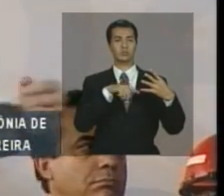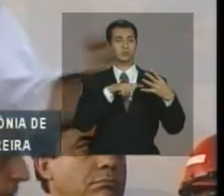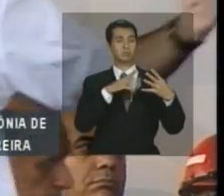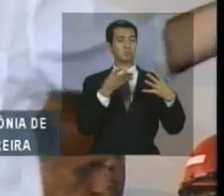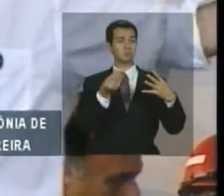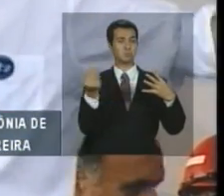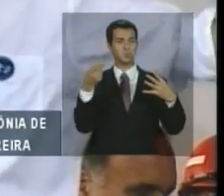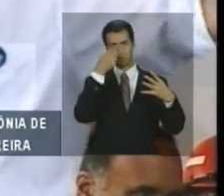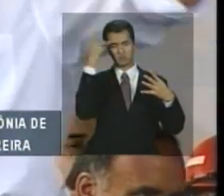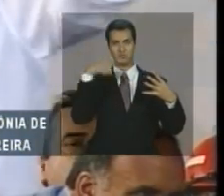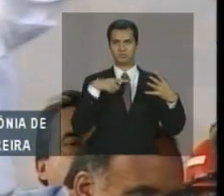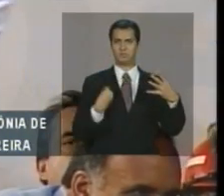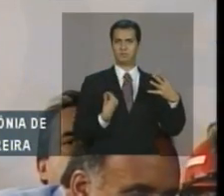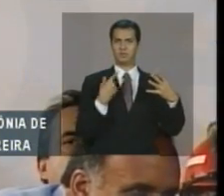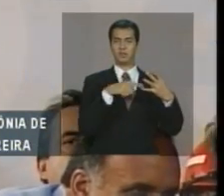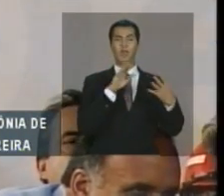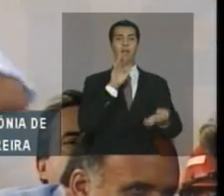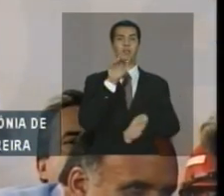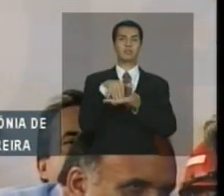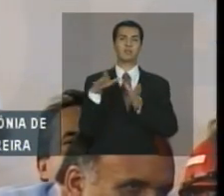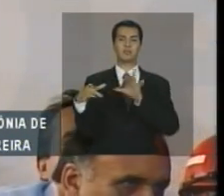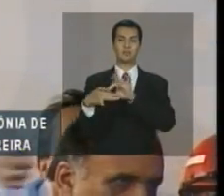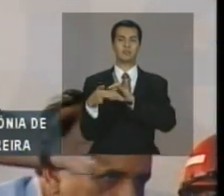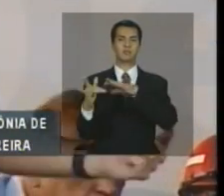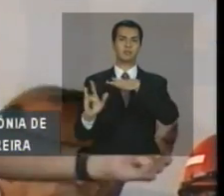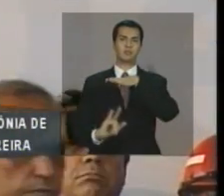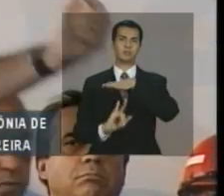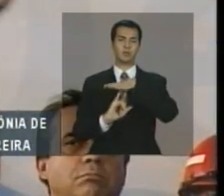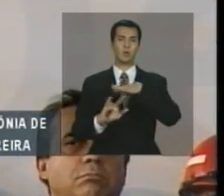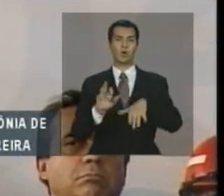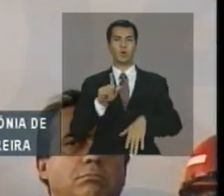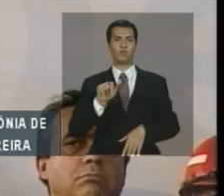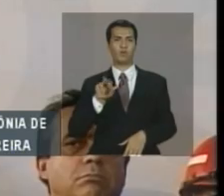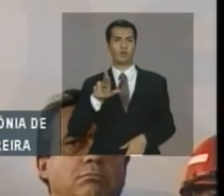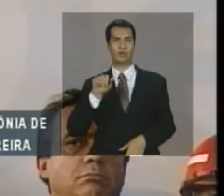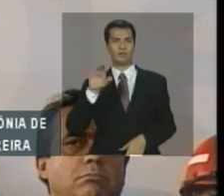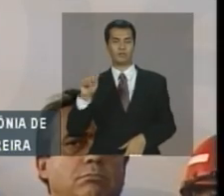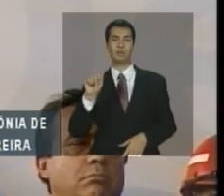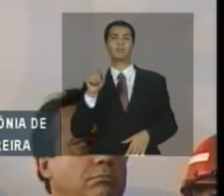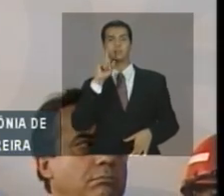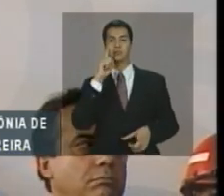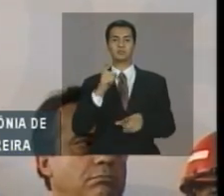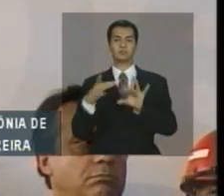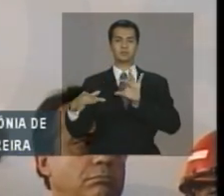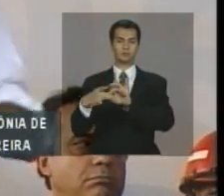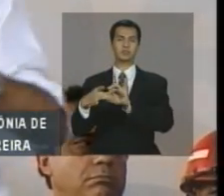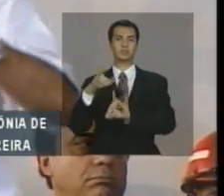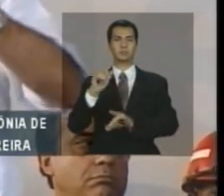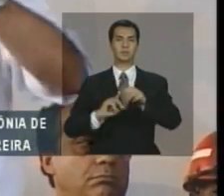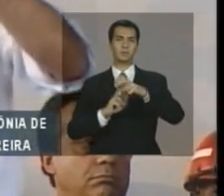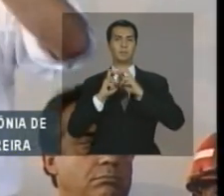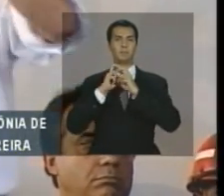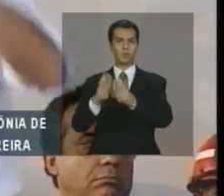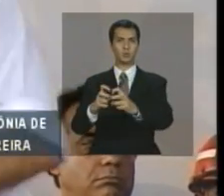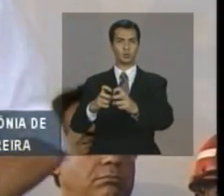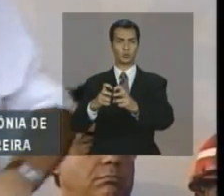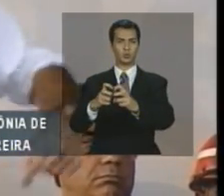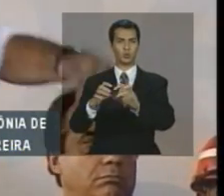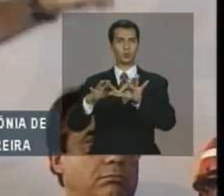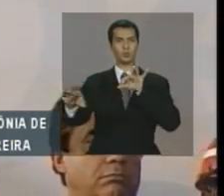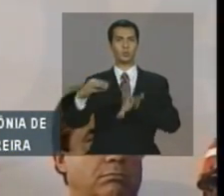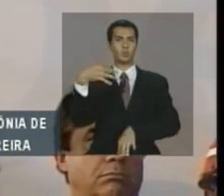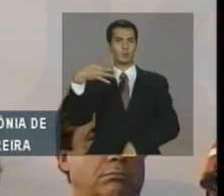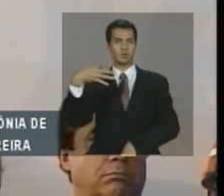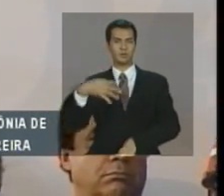população, liga até o Terminal Alvorada na Barra da Tijuca e depois encontrando com a linha 4 do metrô. A